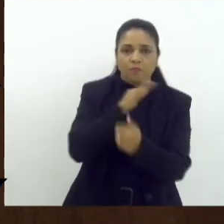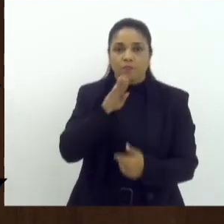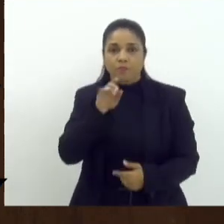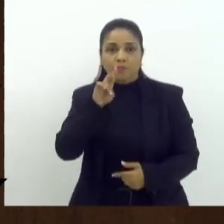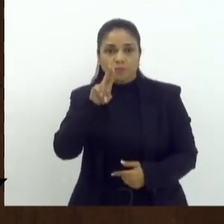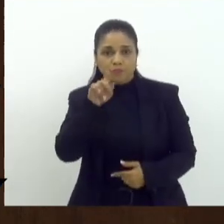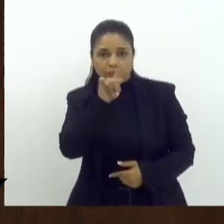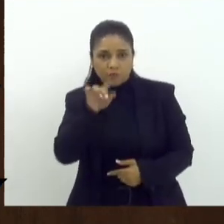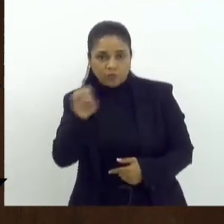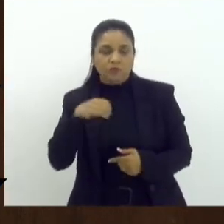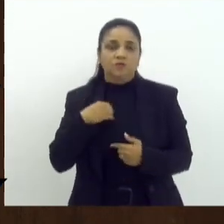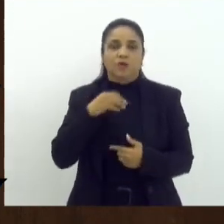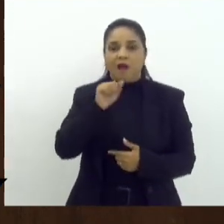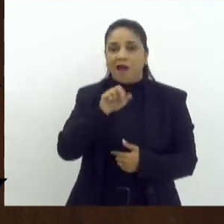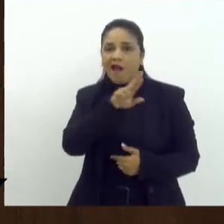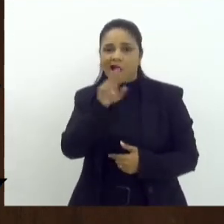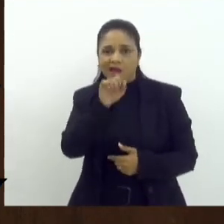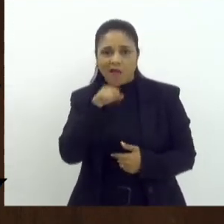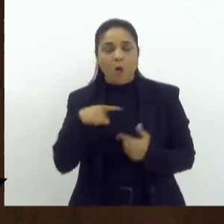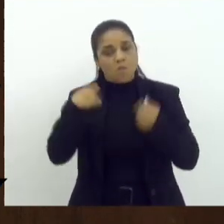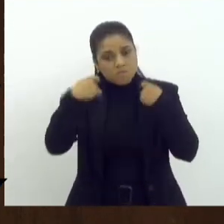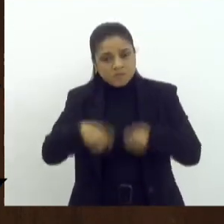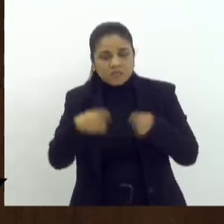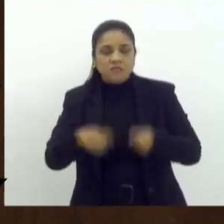não soube que você tem serviço prestado pela prolagos